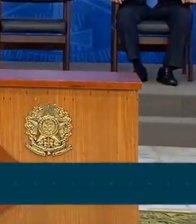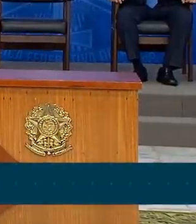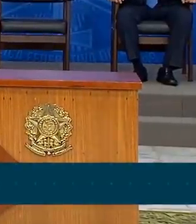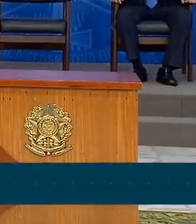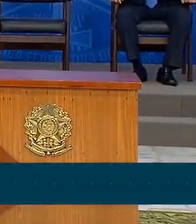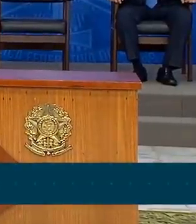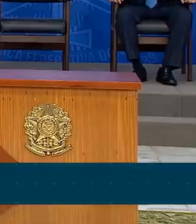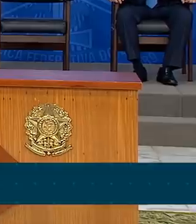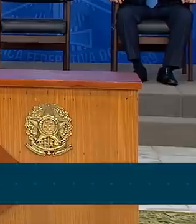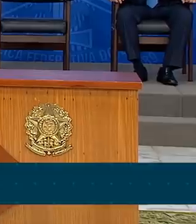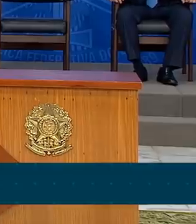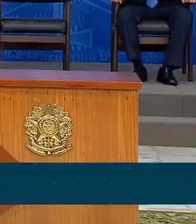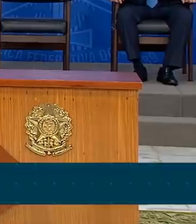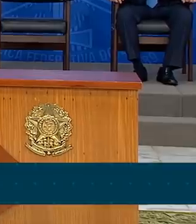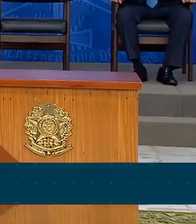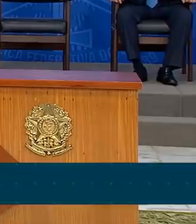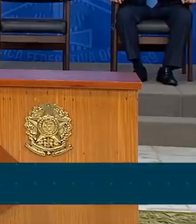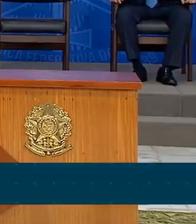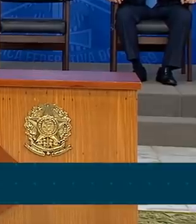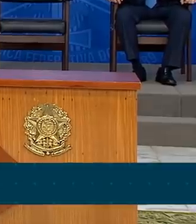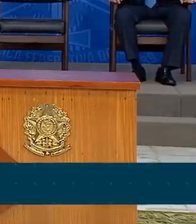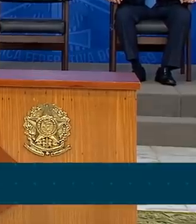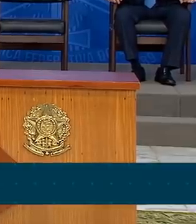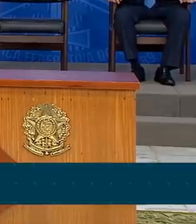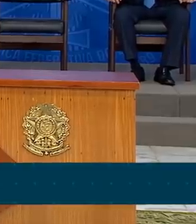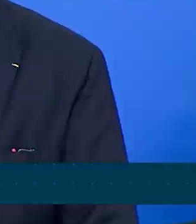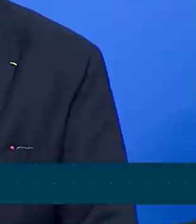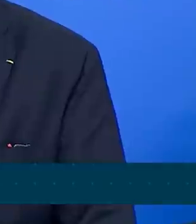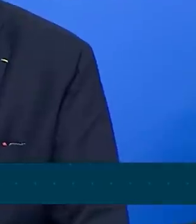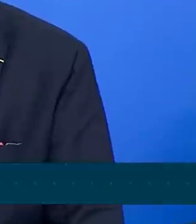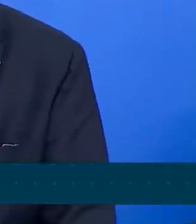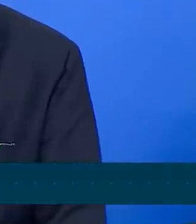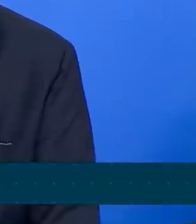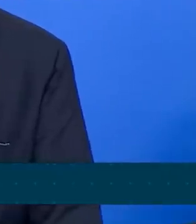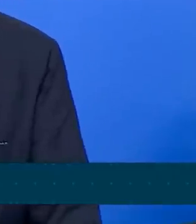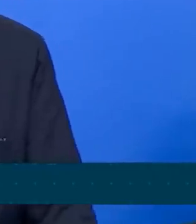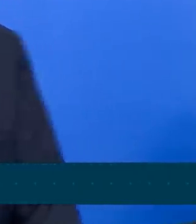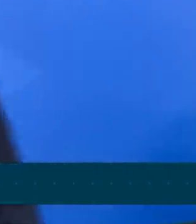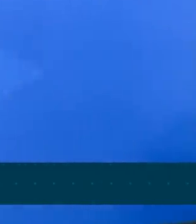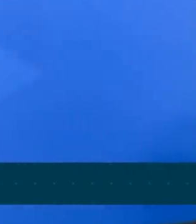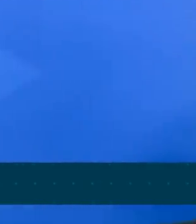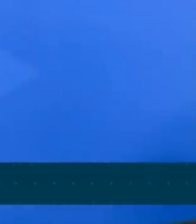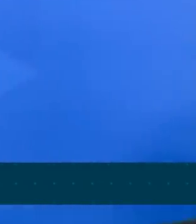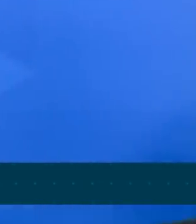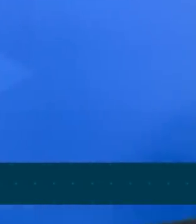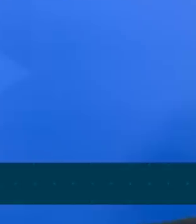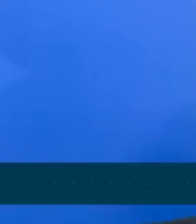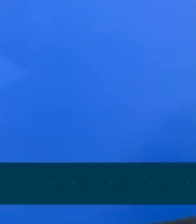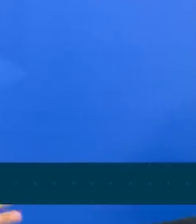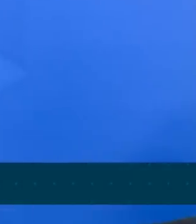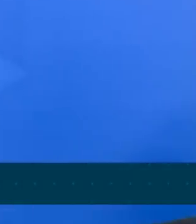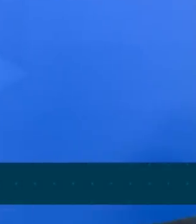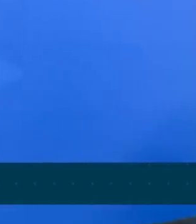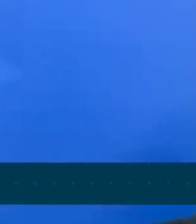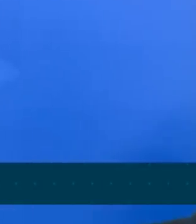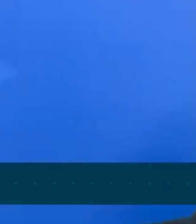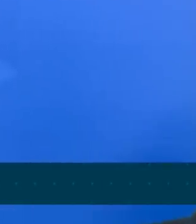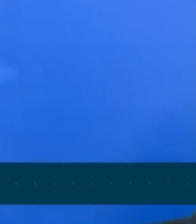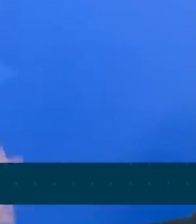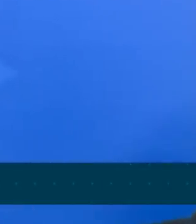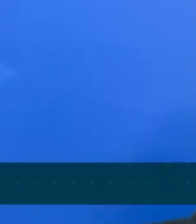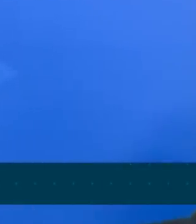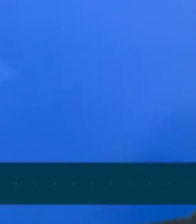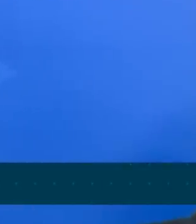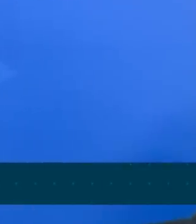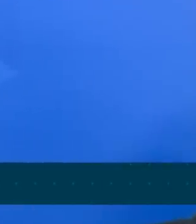se exige do governo uma jovem por hugo sabido roberto rocha mas revelou que depois